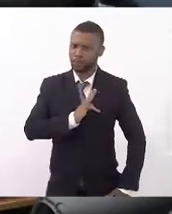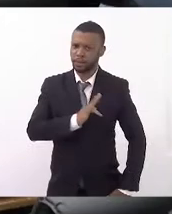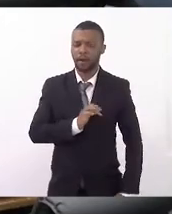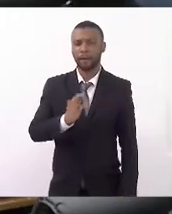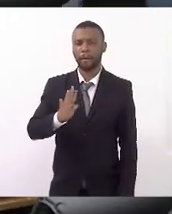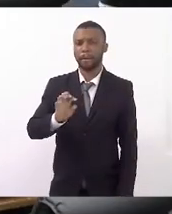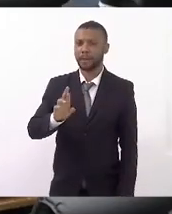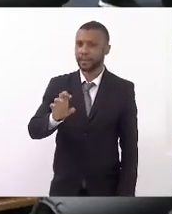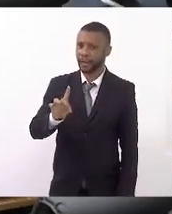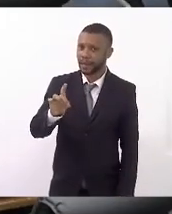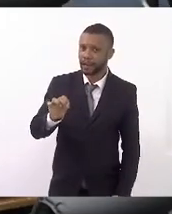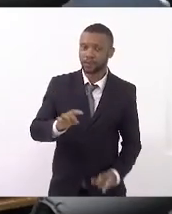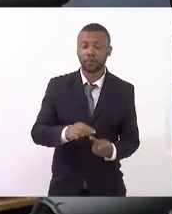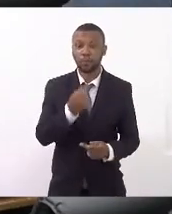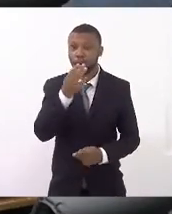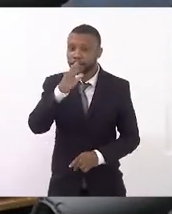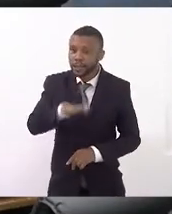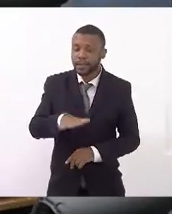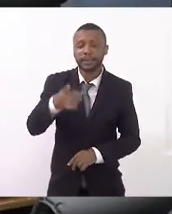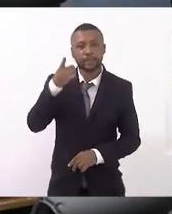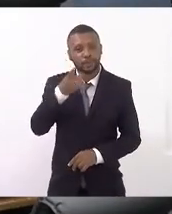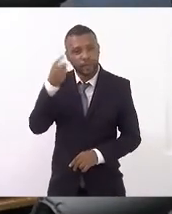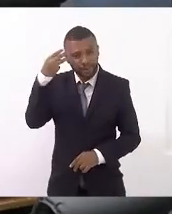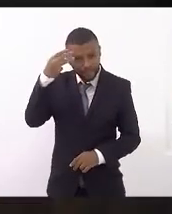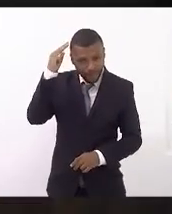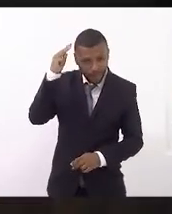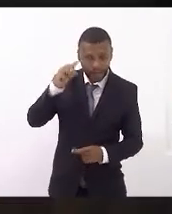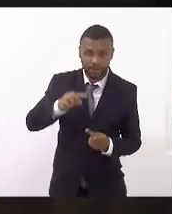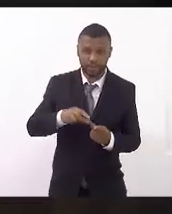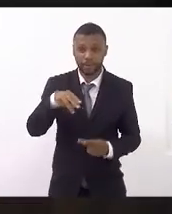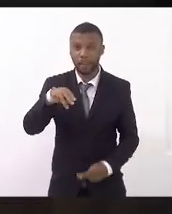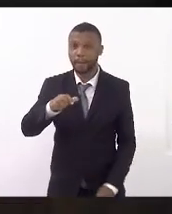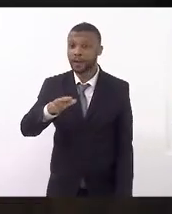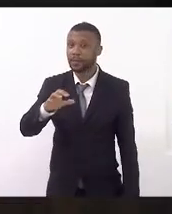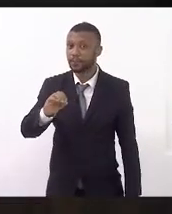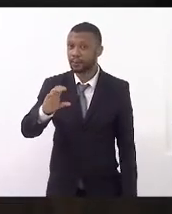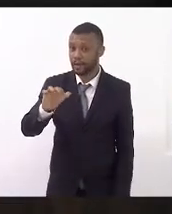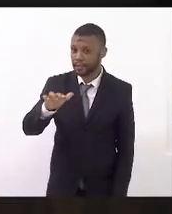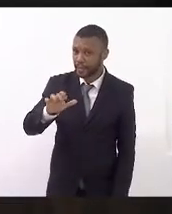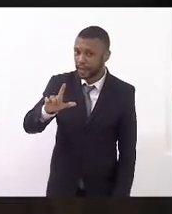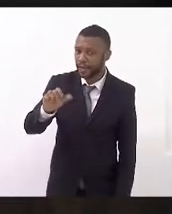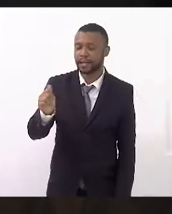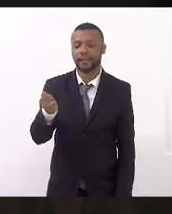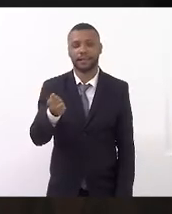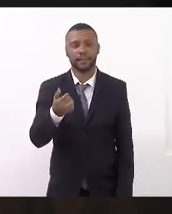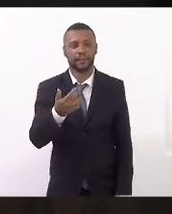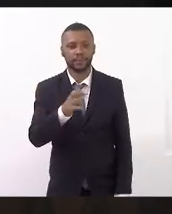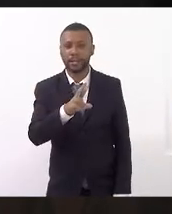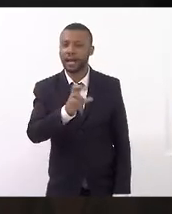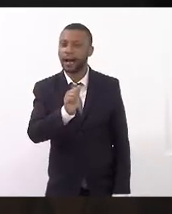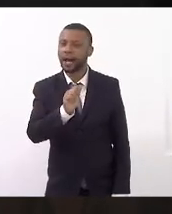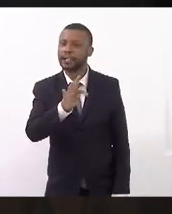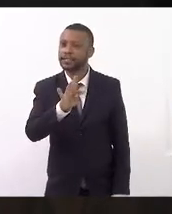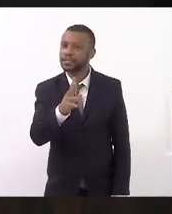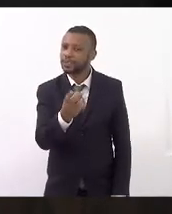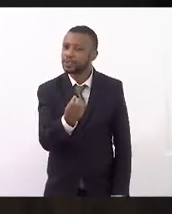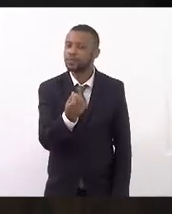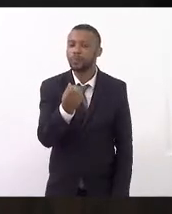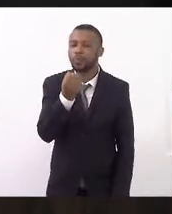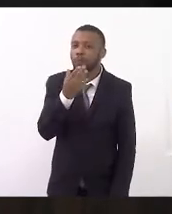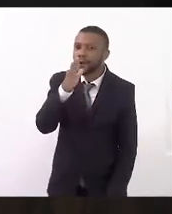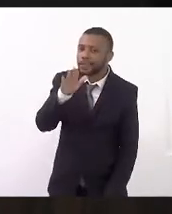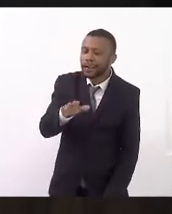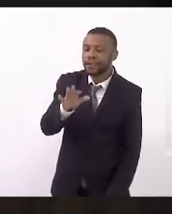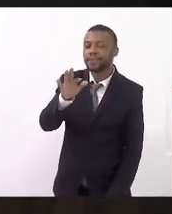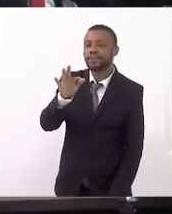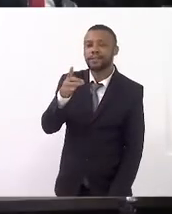Boa tarde, deputado Márcio Pacheco, Márcio Canela, deputada Lucinha, Ratinho. Deputado Ferreirinha, seja bem-vindo,